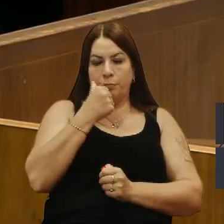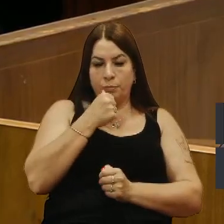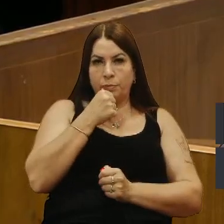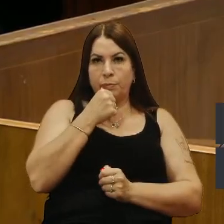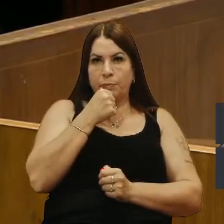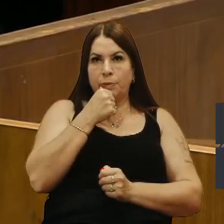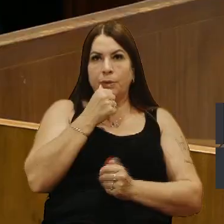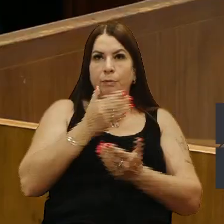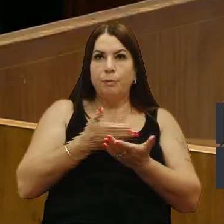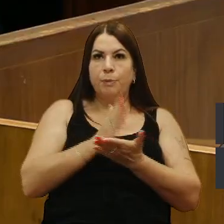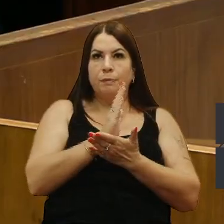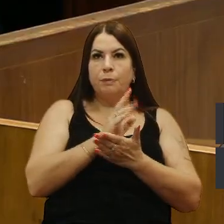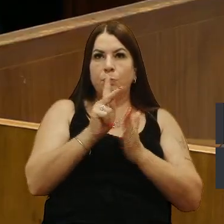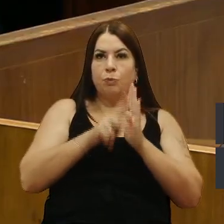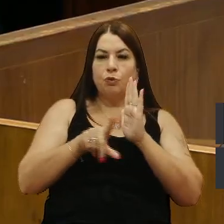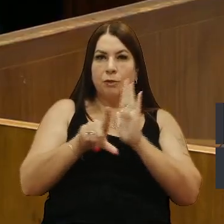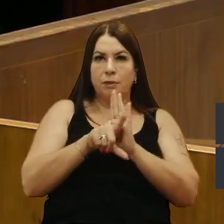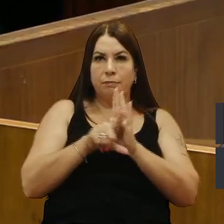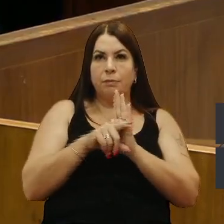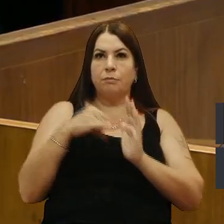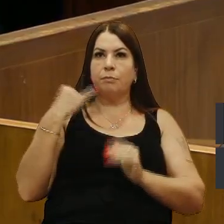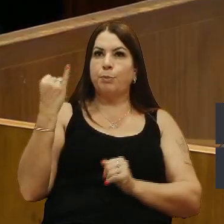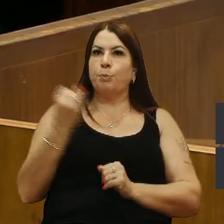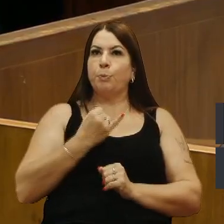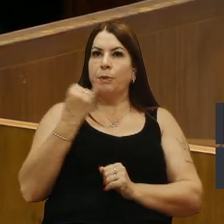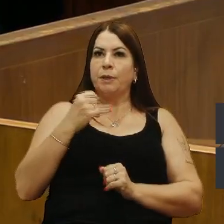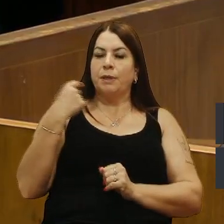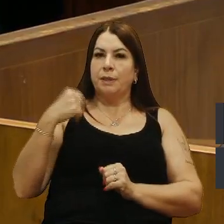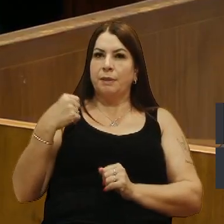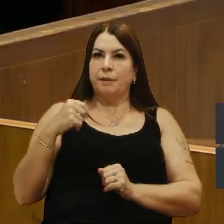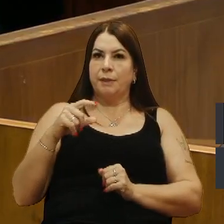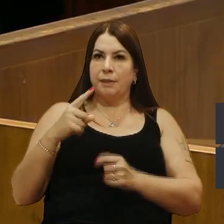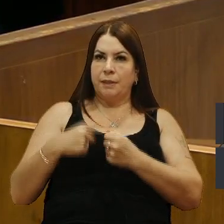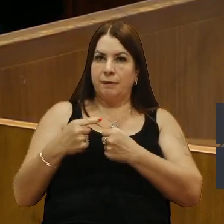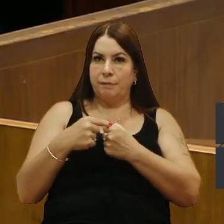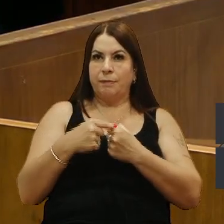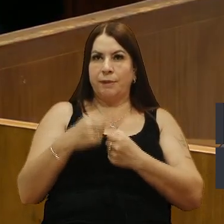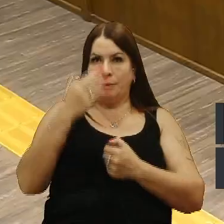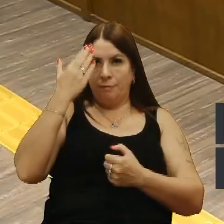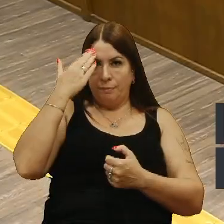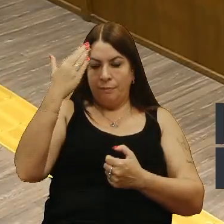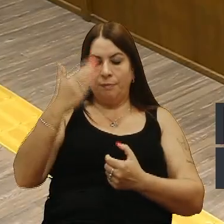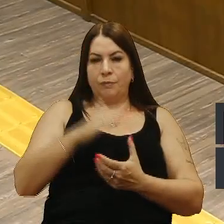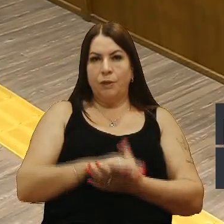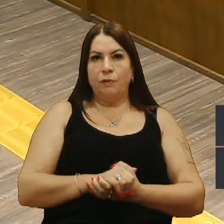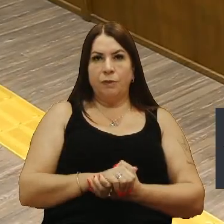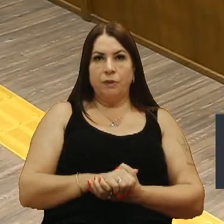vereadoras, para aprovação desse projeto tão importante, tão necessário para a nossa cidade. Obrigada.